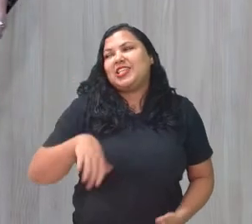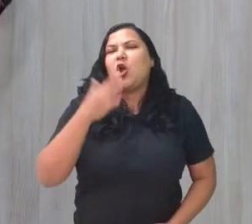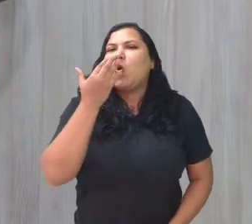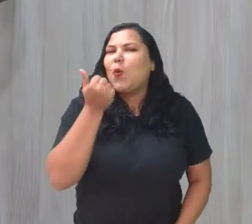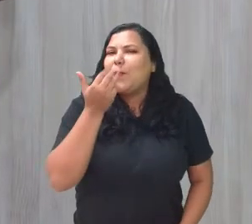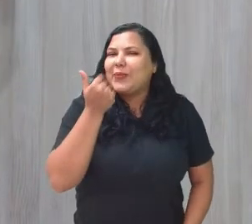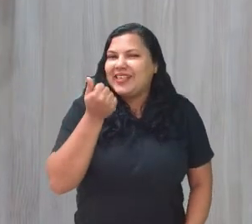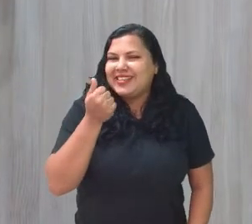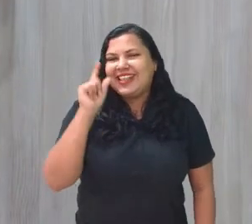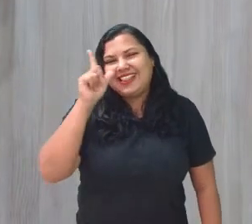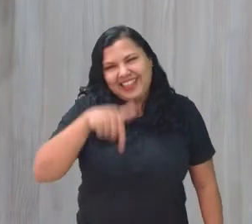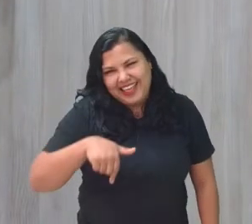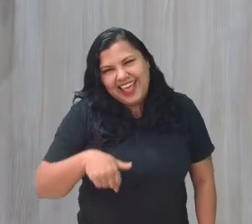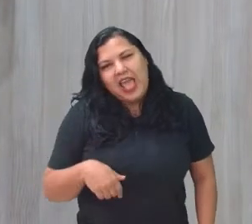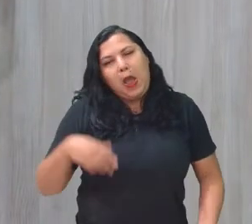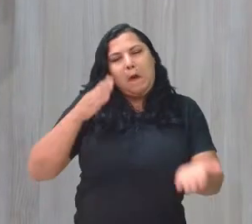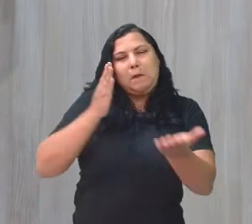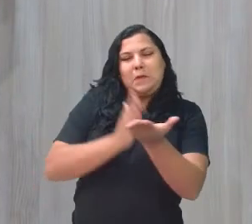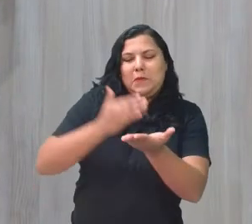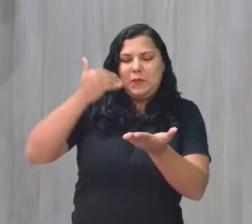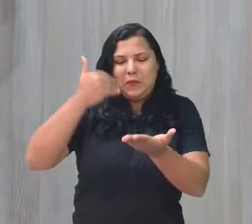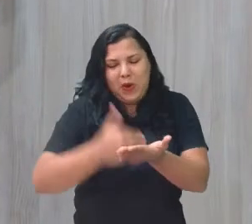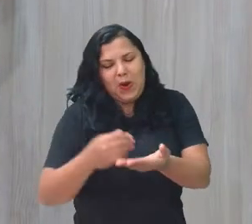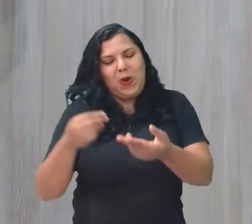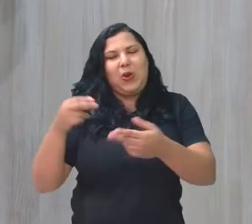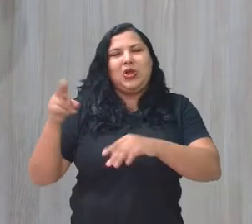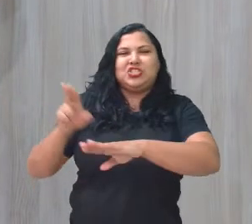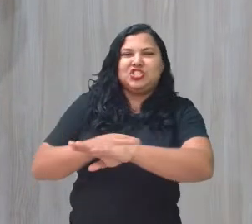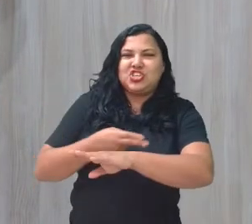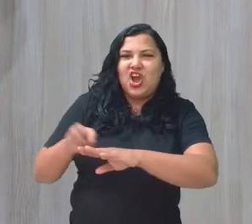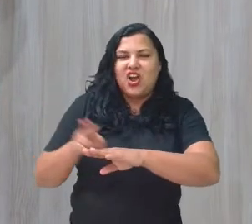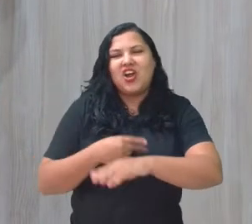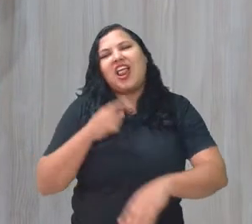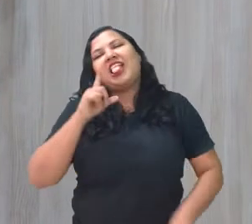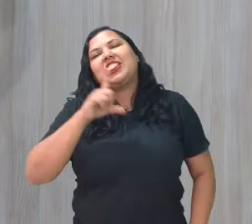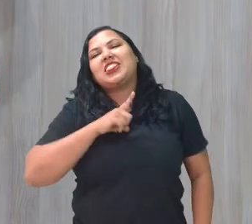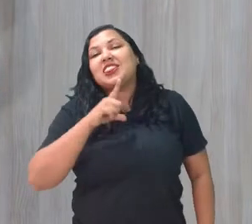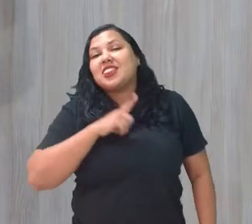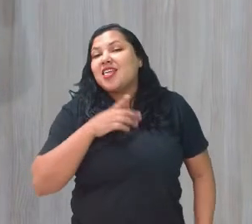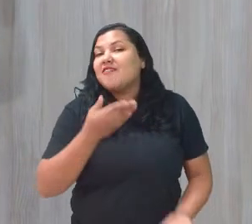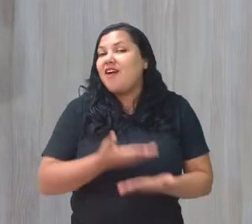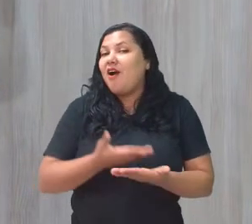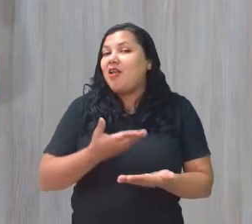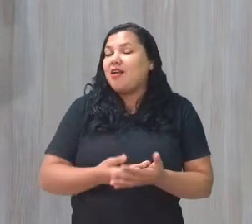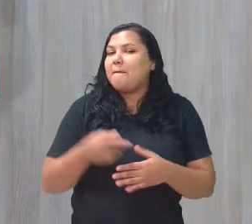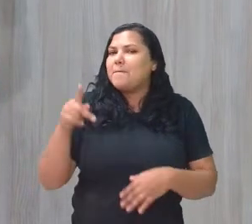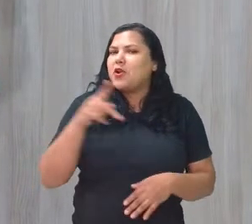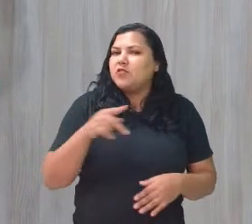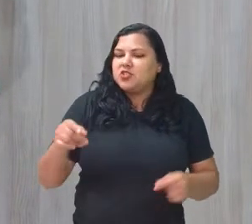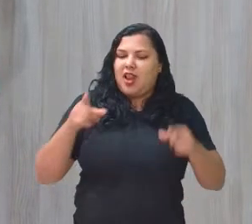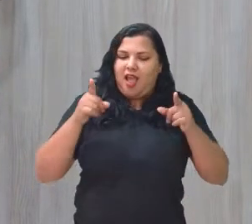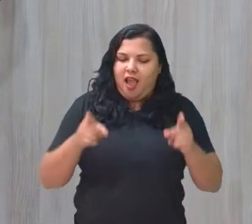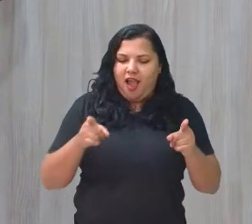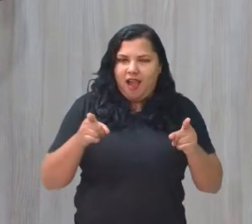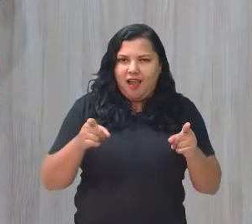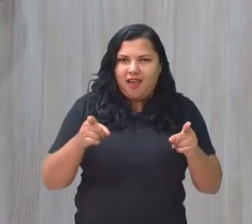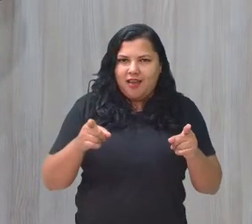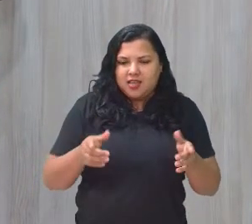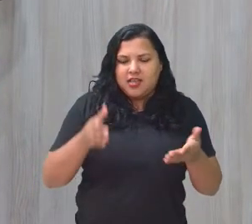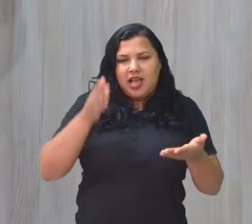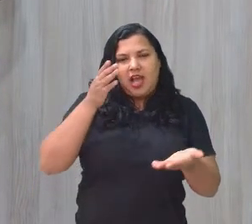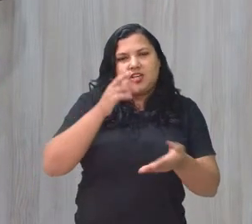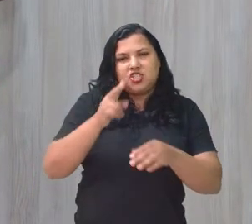que de fração, Então, né? O bolo, a barra de chocolate. exato. Não teve aquela aula que a professora pegou a barra de chocolate e dividiu em duas